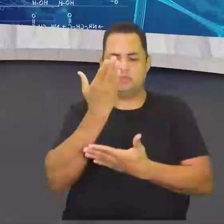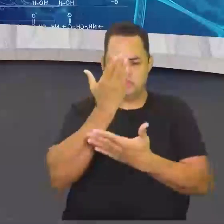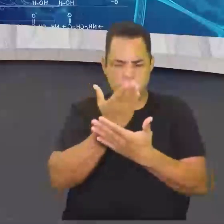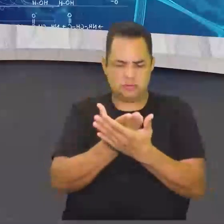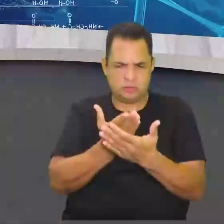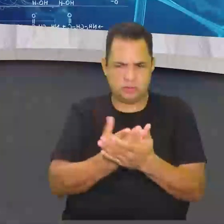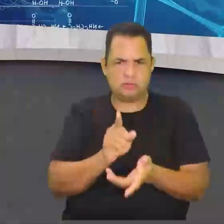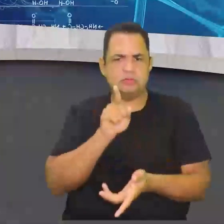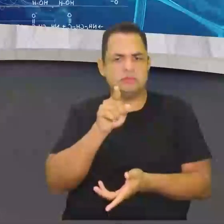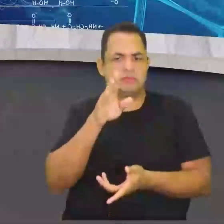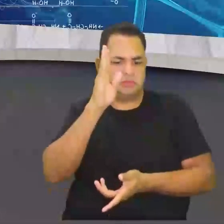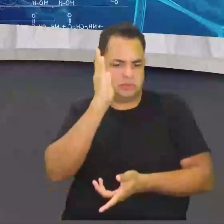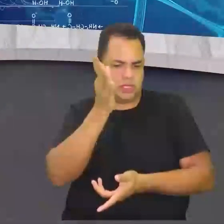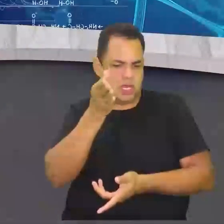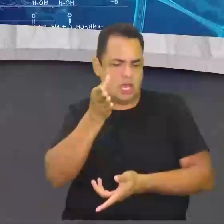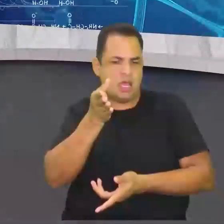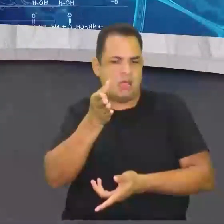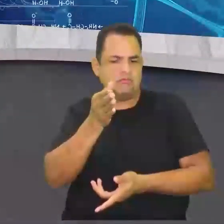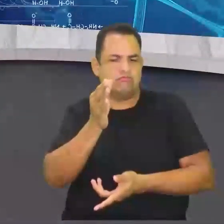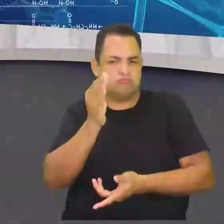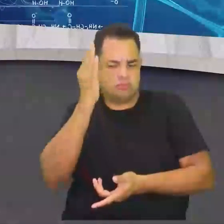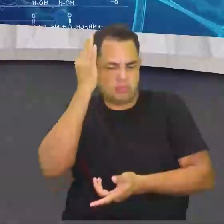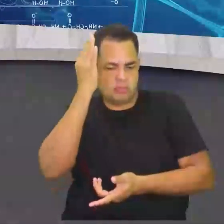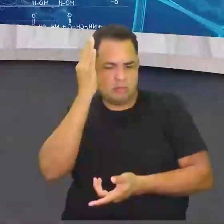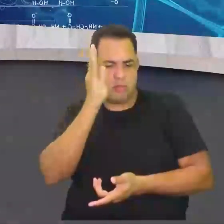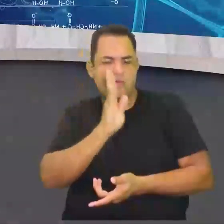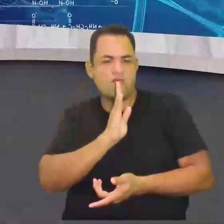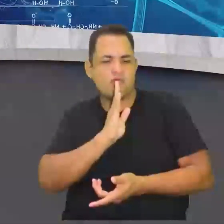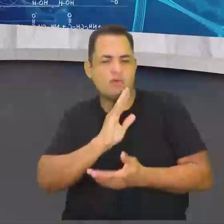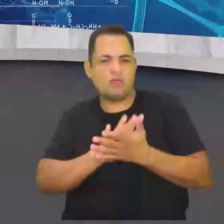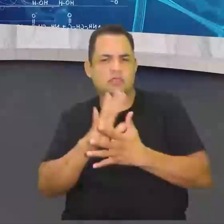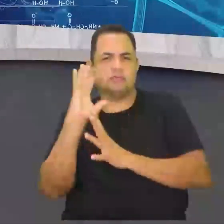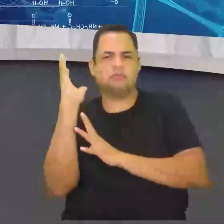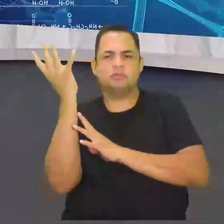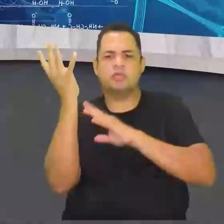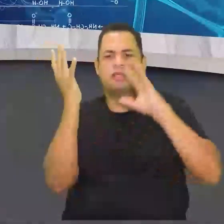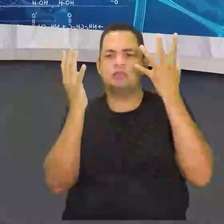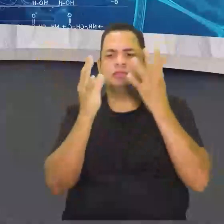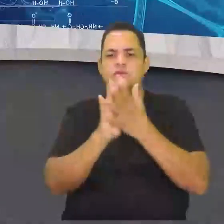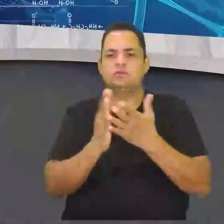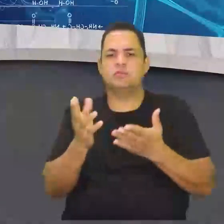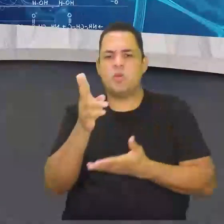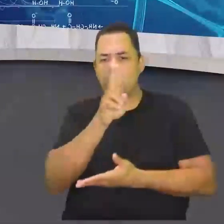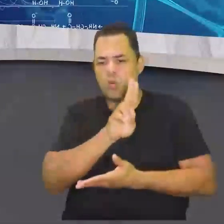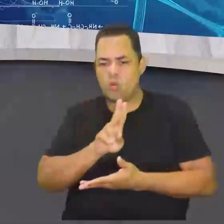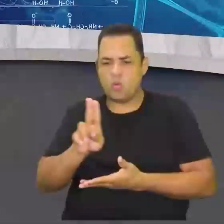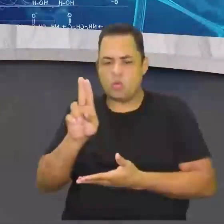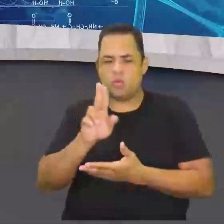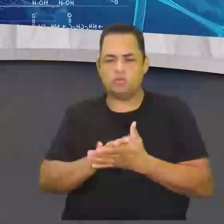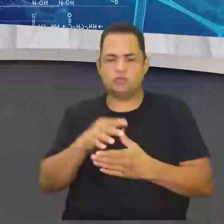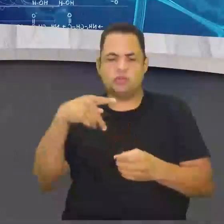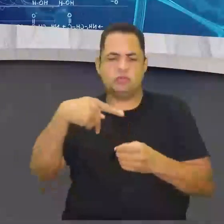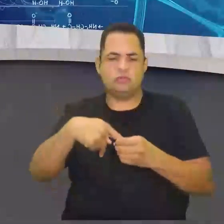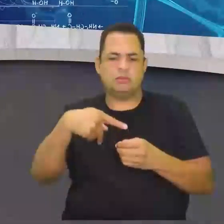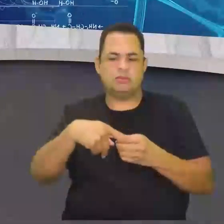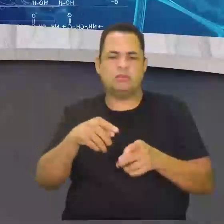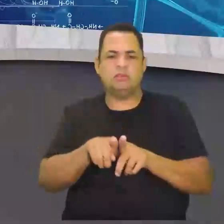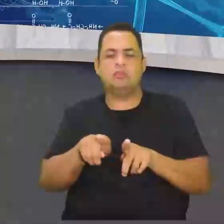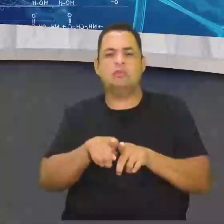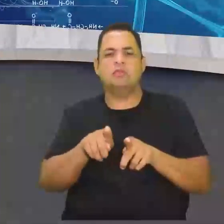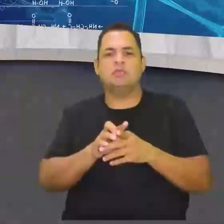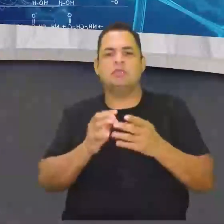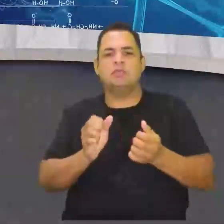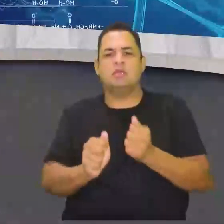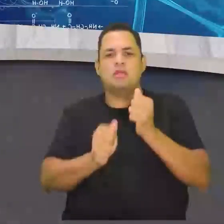e do que você já conhece em relação a questões ambientais através do uso de petróleo e carvão mineral.